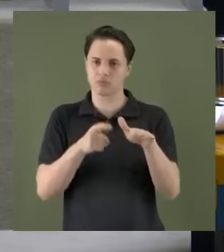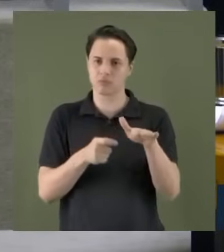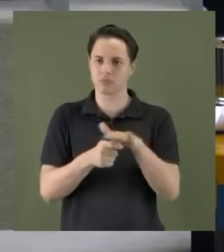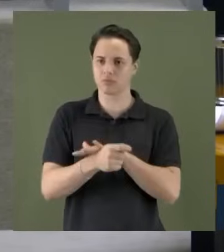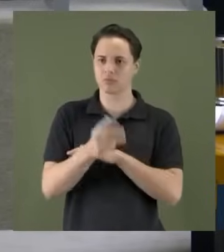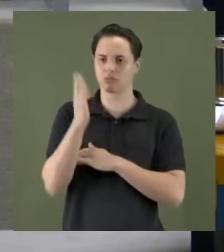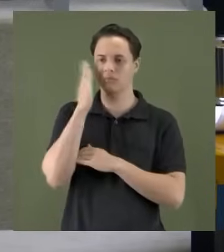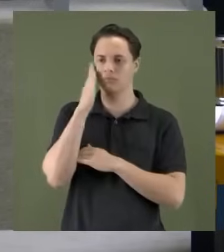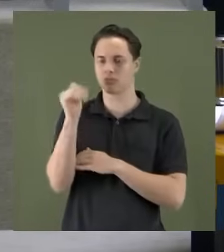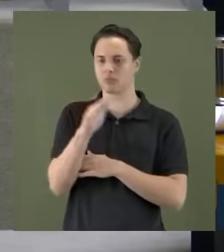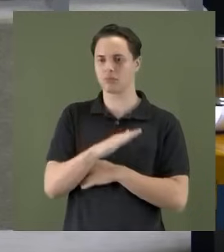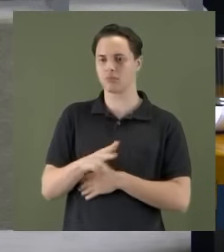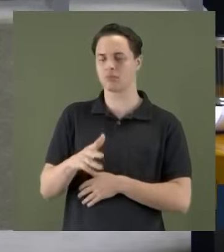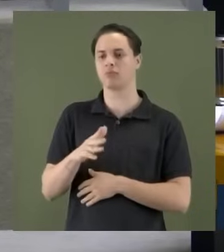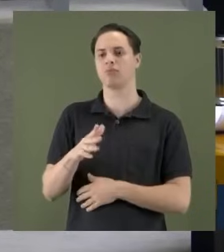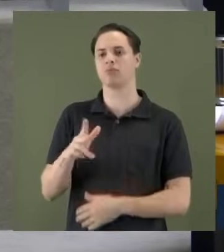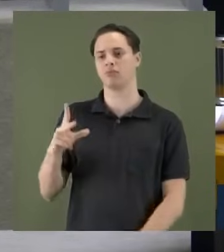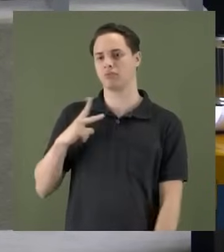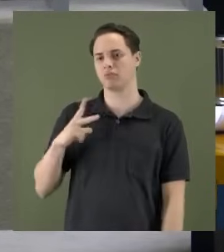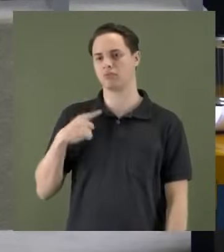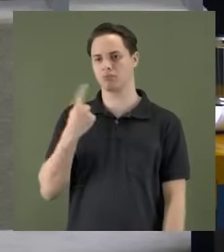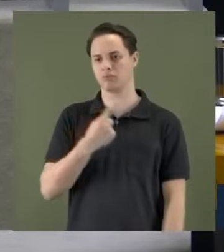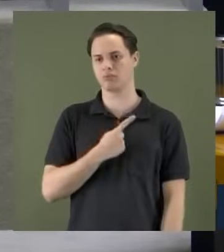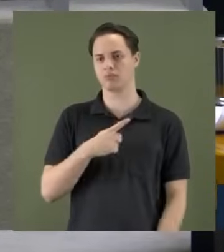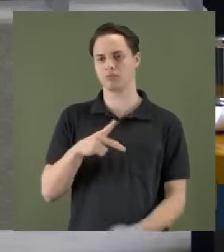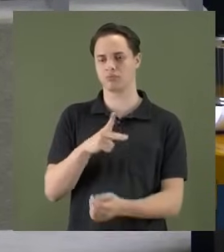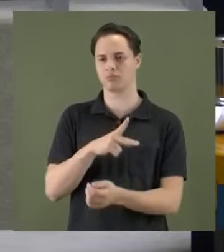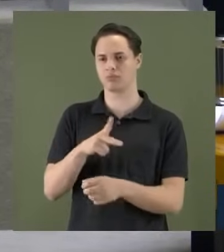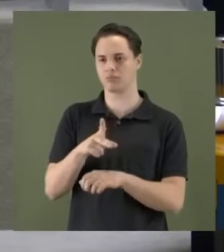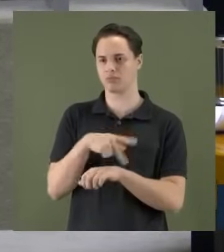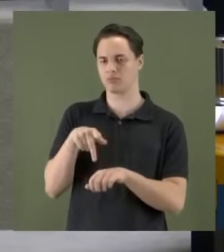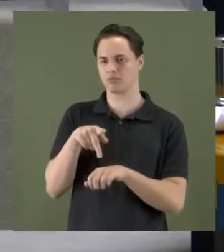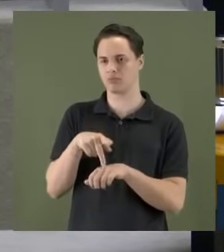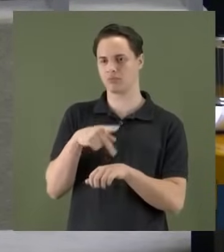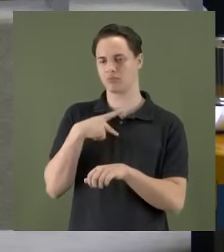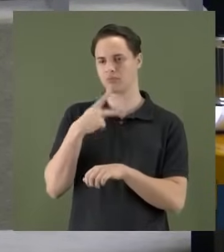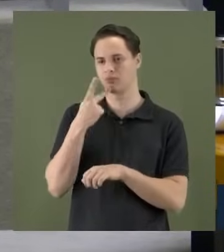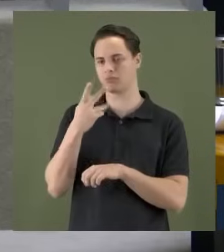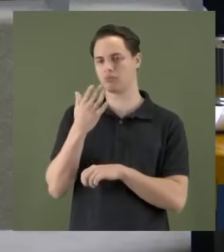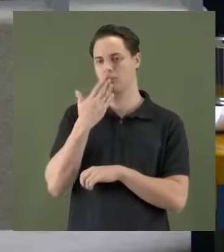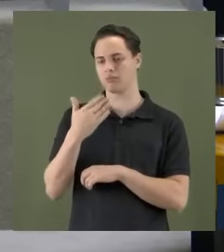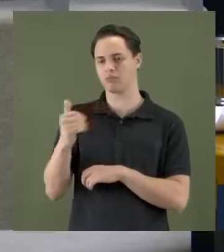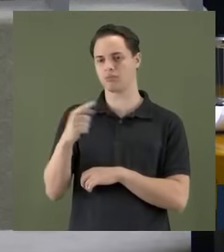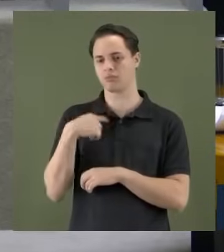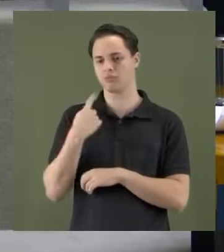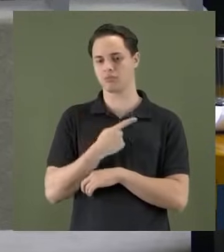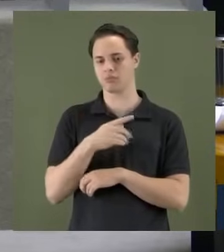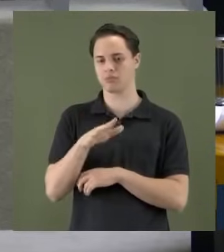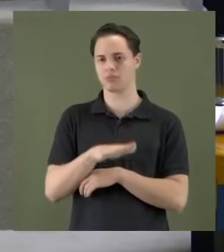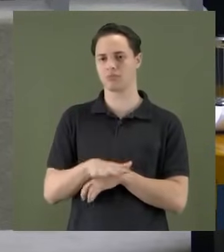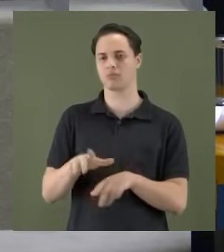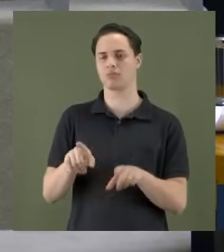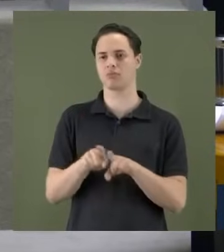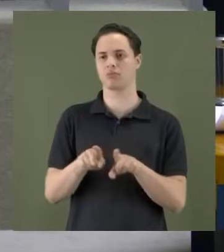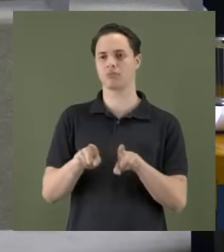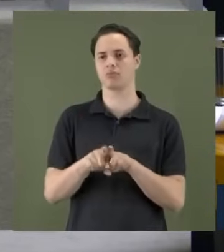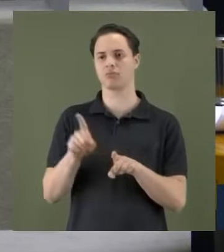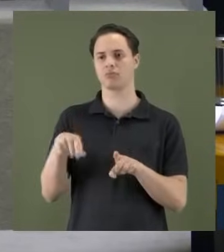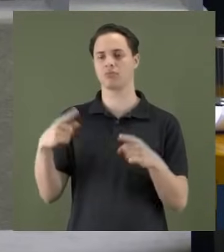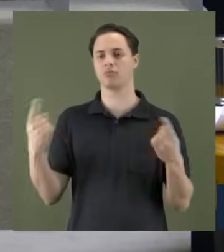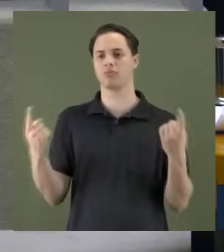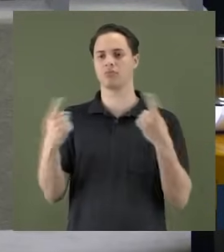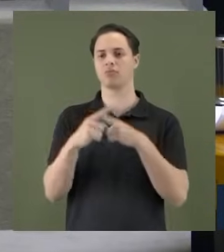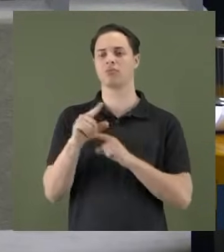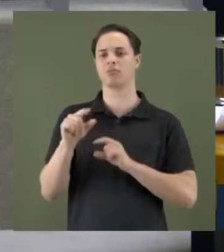investimentos privados no nosso país atestam as melhoras dos nossos índices e, ao contrário do que diz